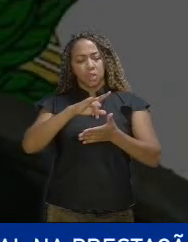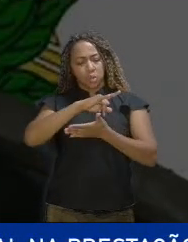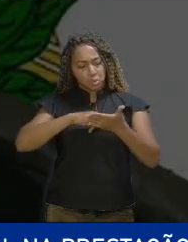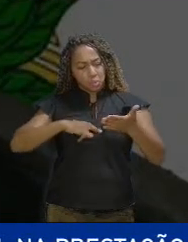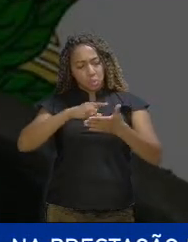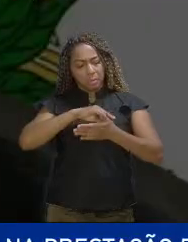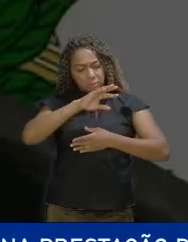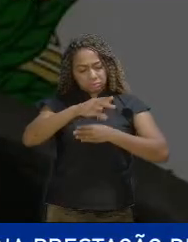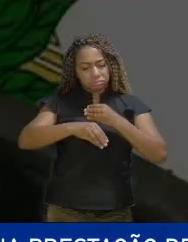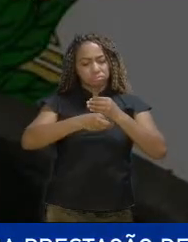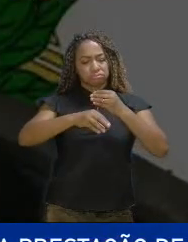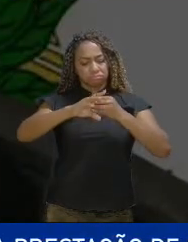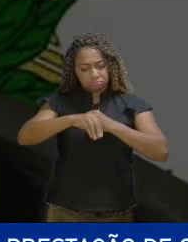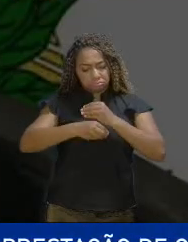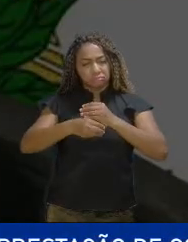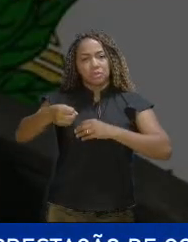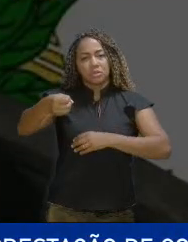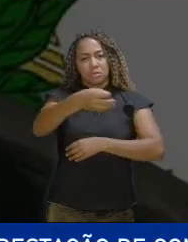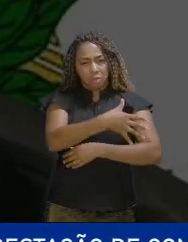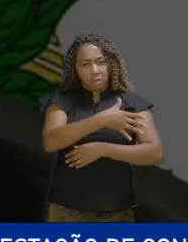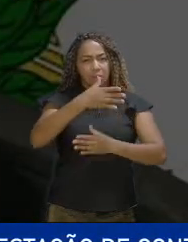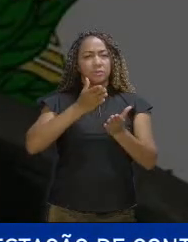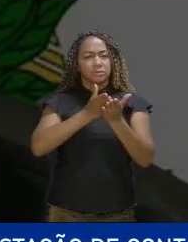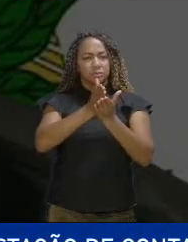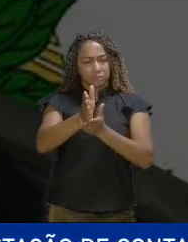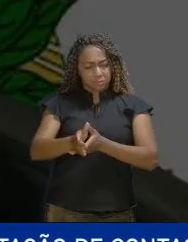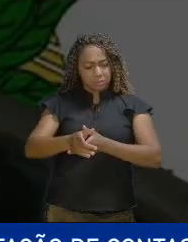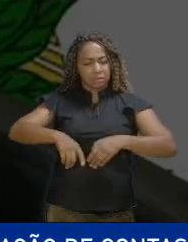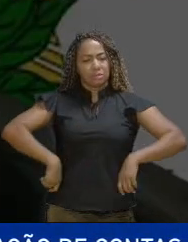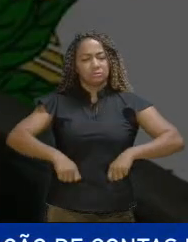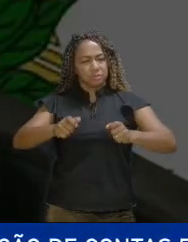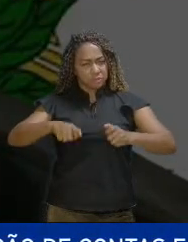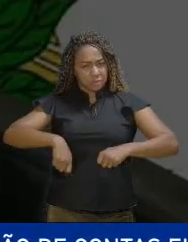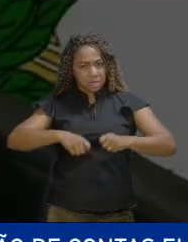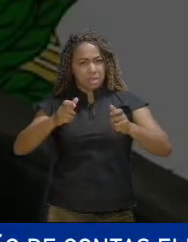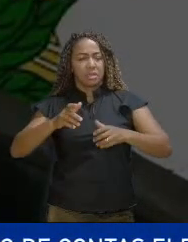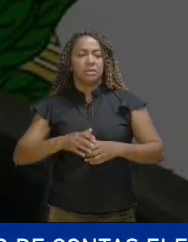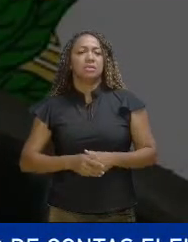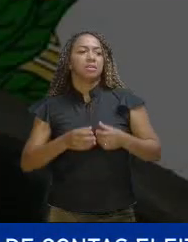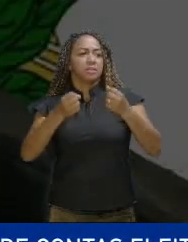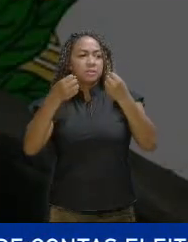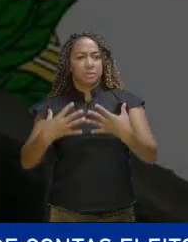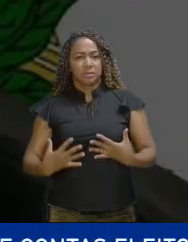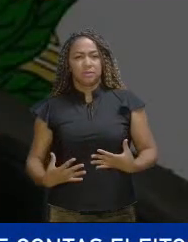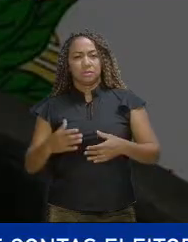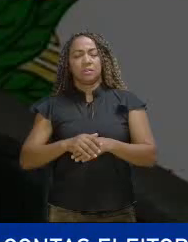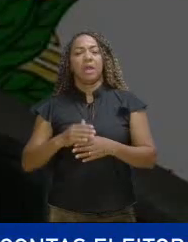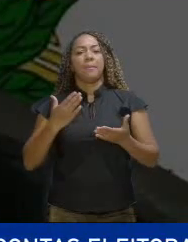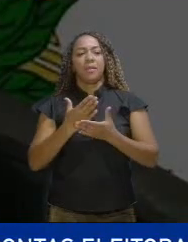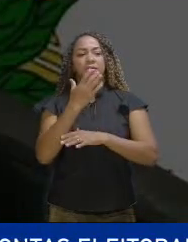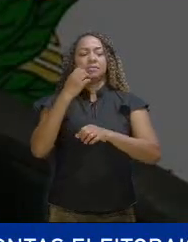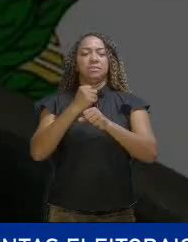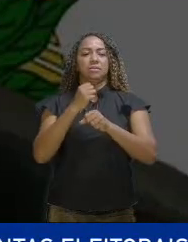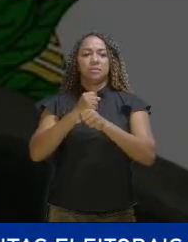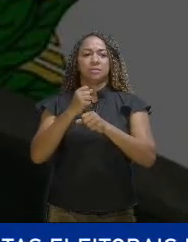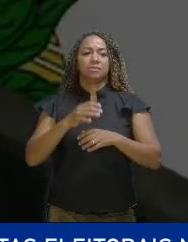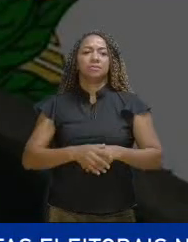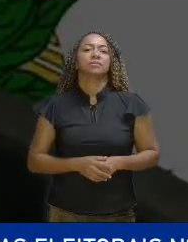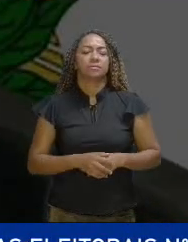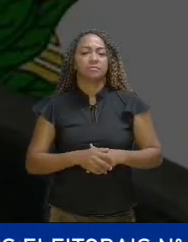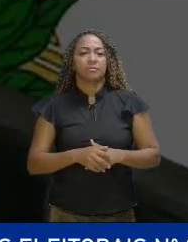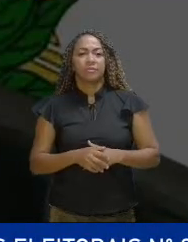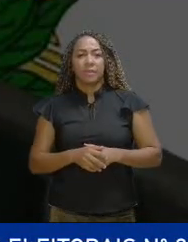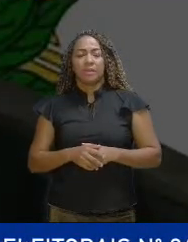documentos novos, comprovaria a regularidade das despesas e justificaria a aprovação das contas, ainda que